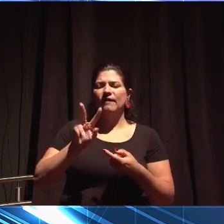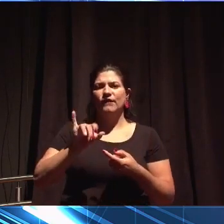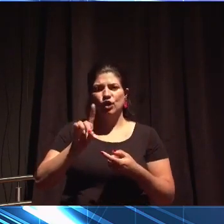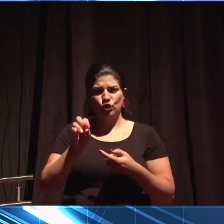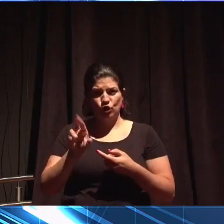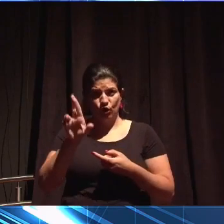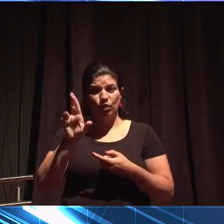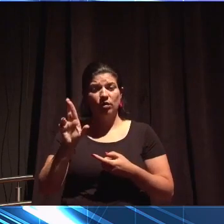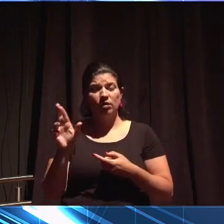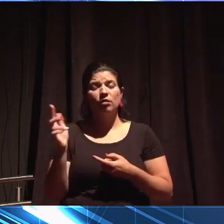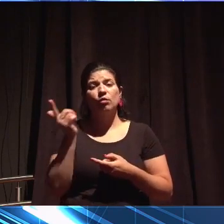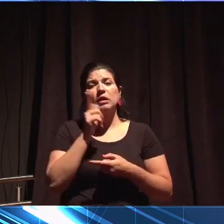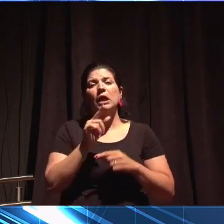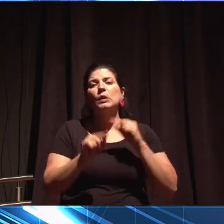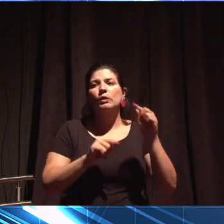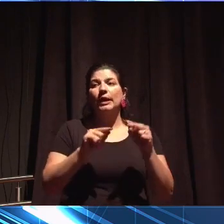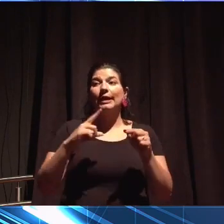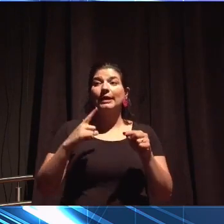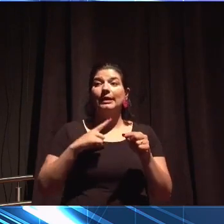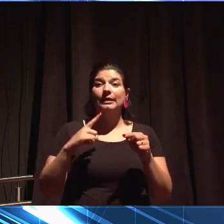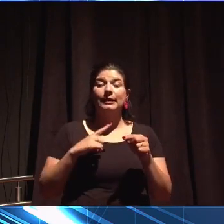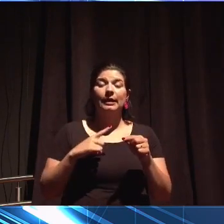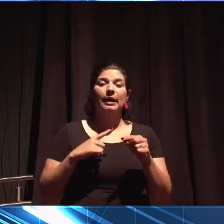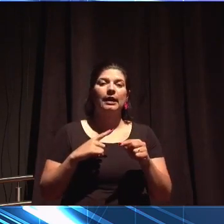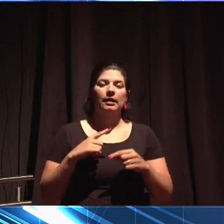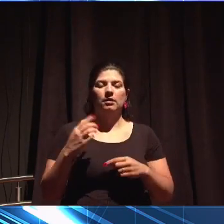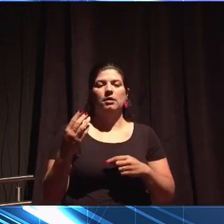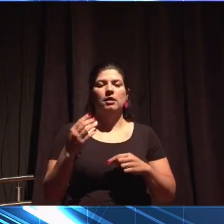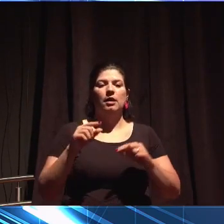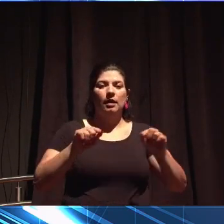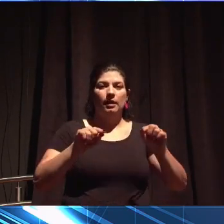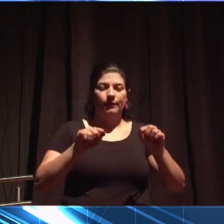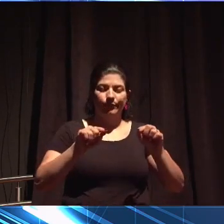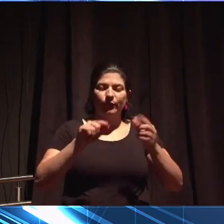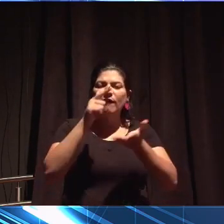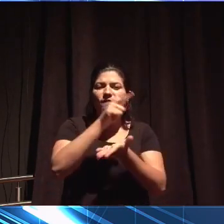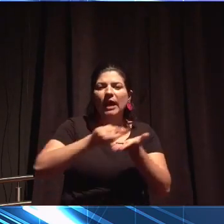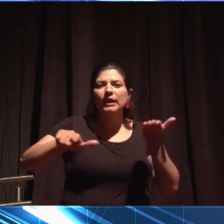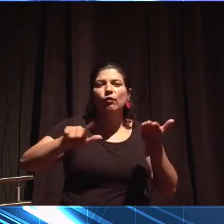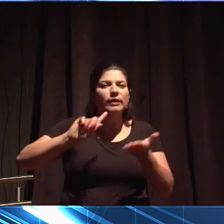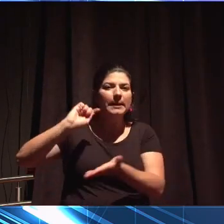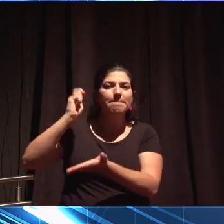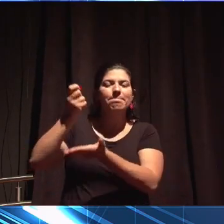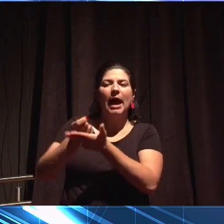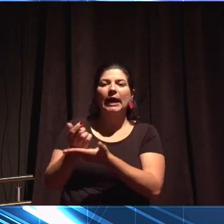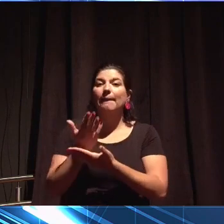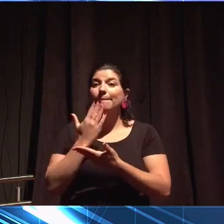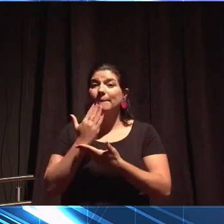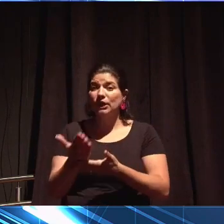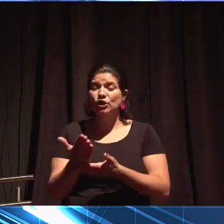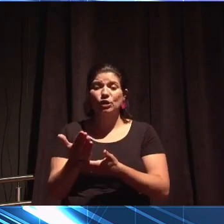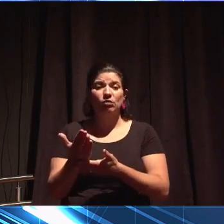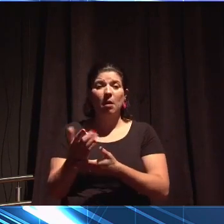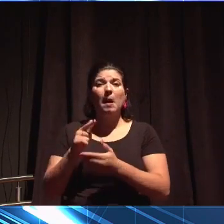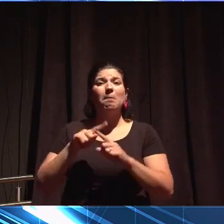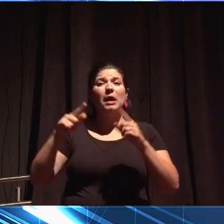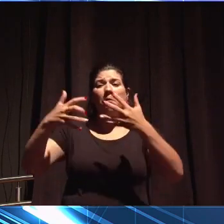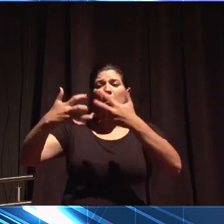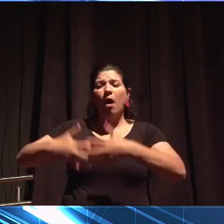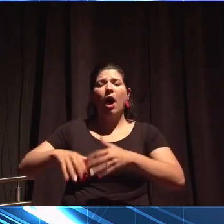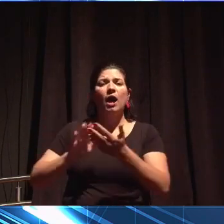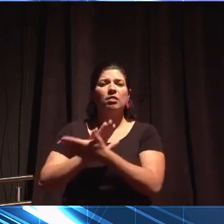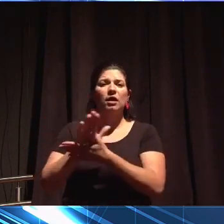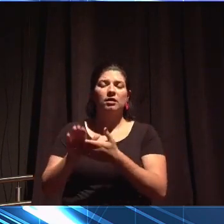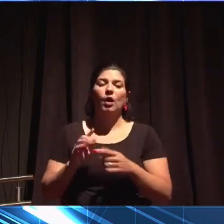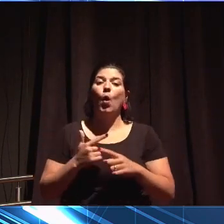um vazio na chamada do método Receive Messages. E, com isso, você paga essa requisição e não processa nada. Enquanto que, se você for usar